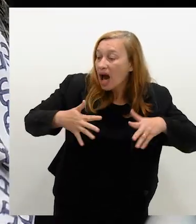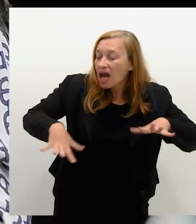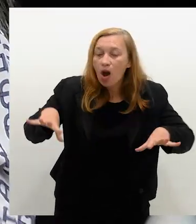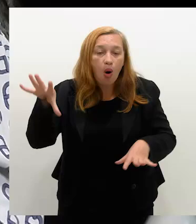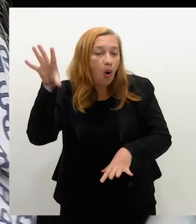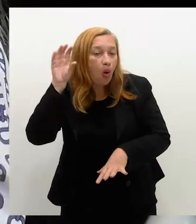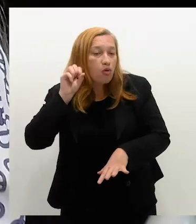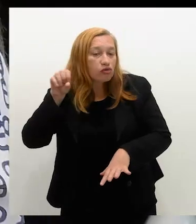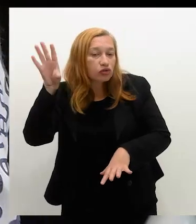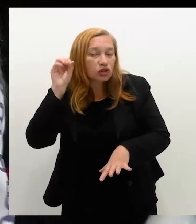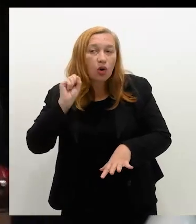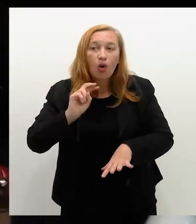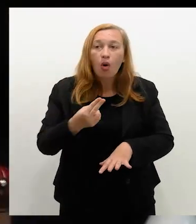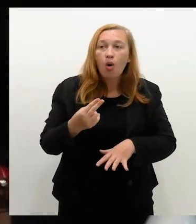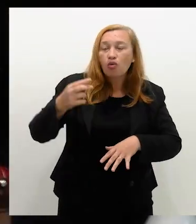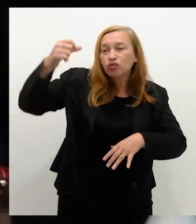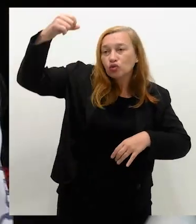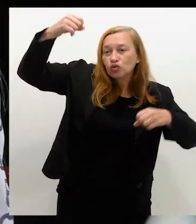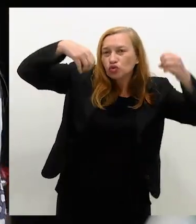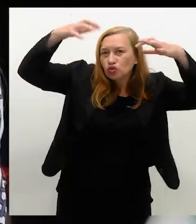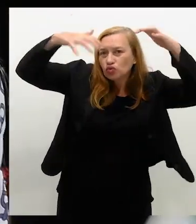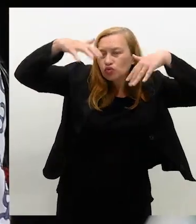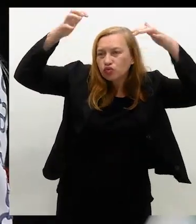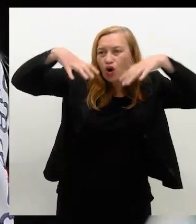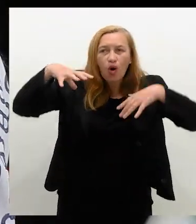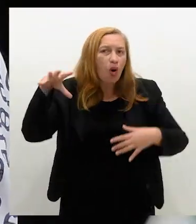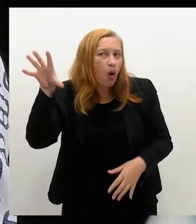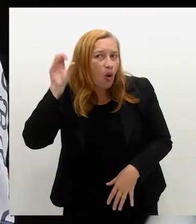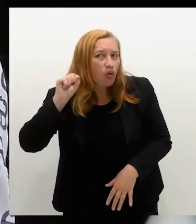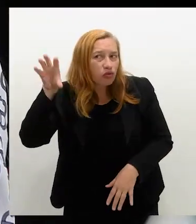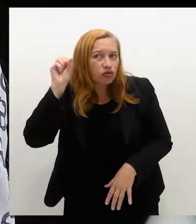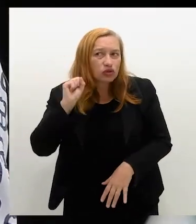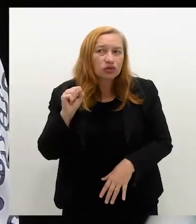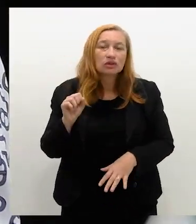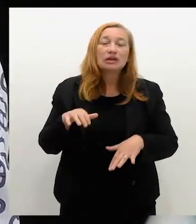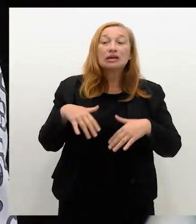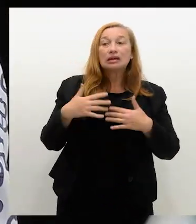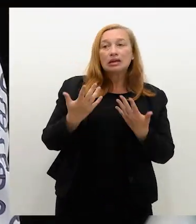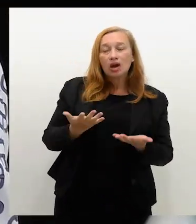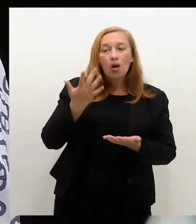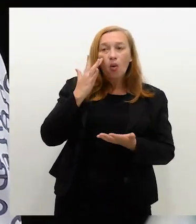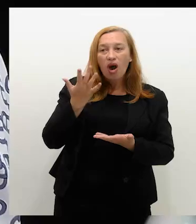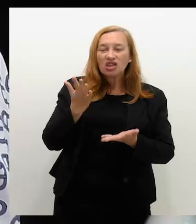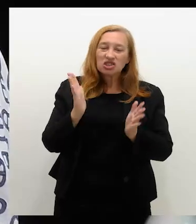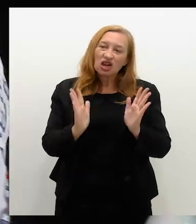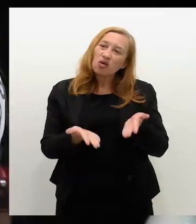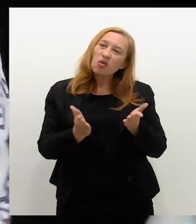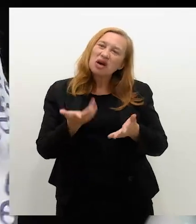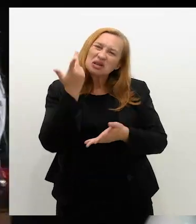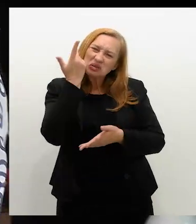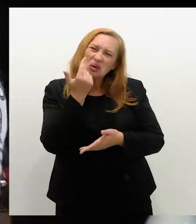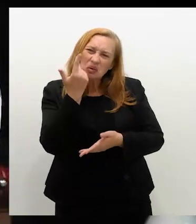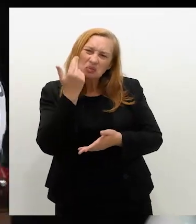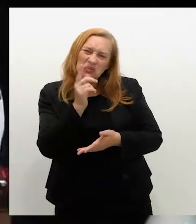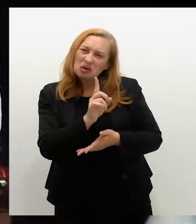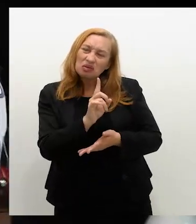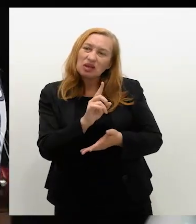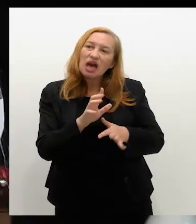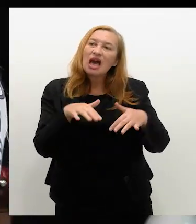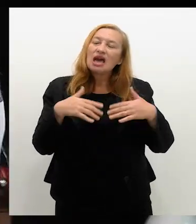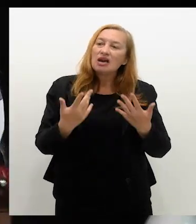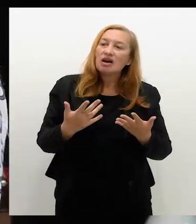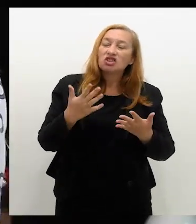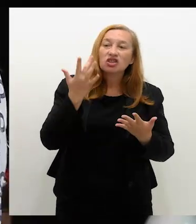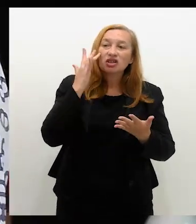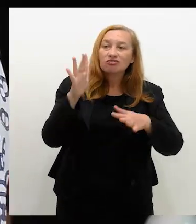ficar escutando a chuva, coisa que na atualidade eu acho que é pouco usual, né? As pessoas estão mais virando as páginas